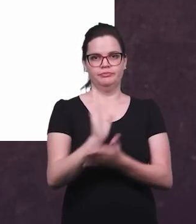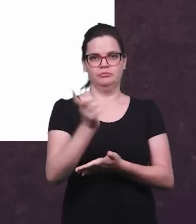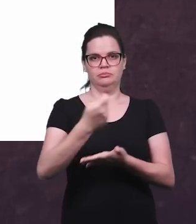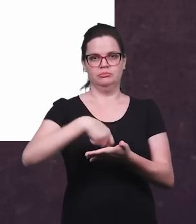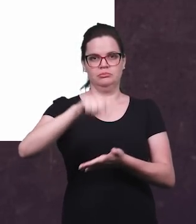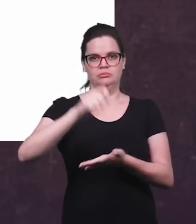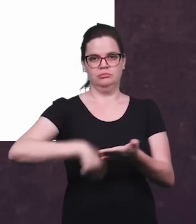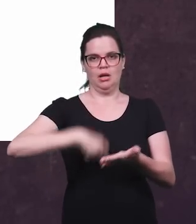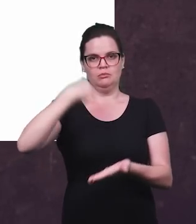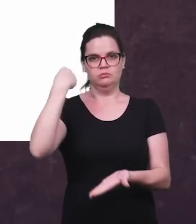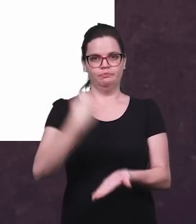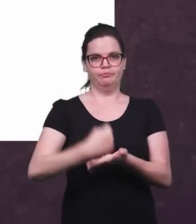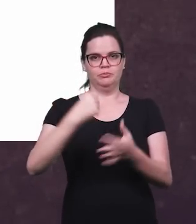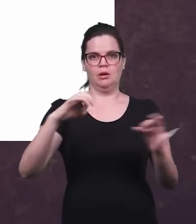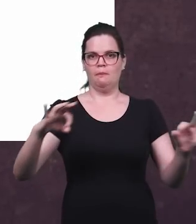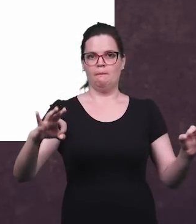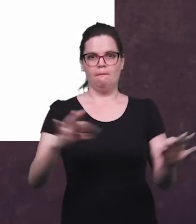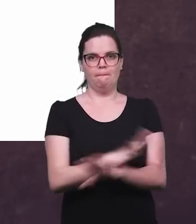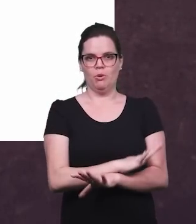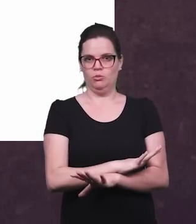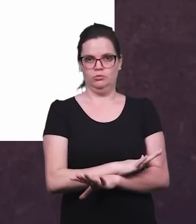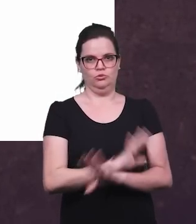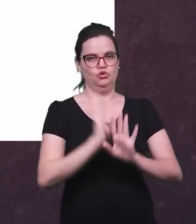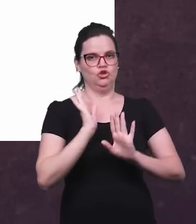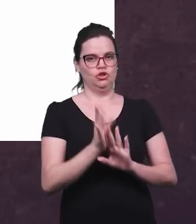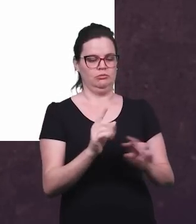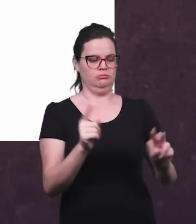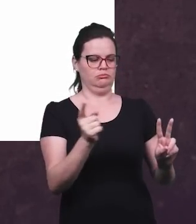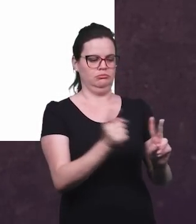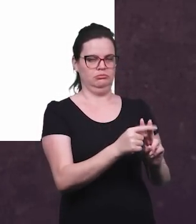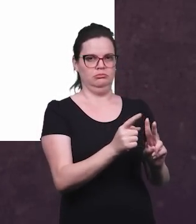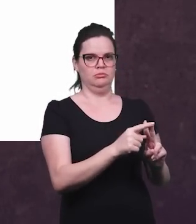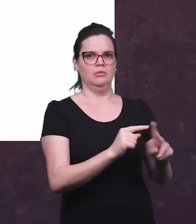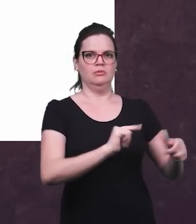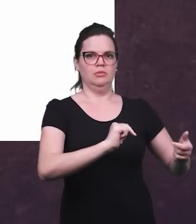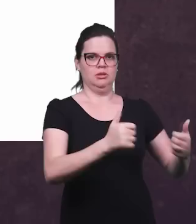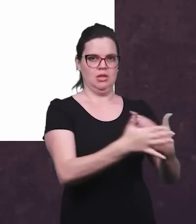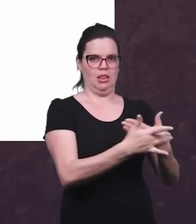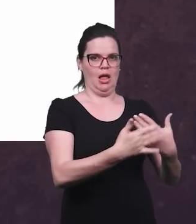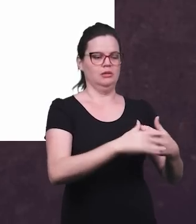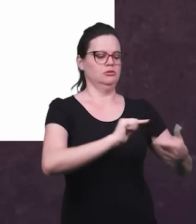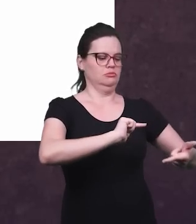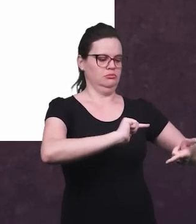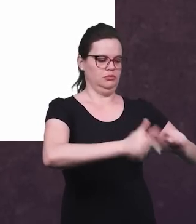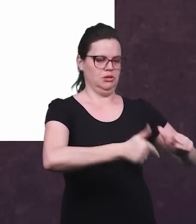ato da ONU criando o Estado. Né? Então, 47 voltou. Em